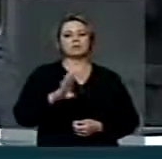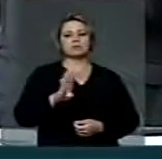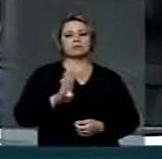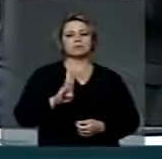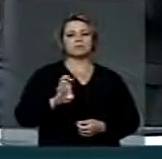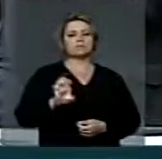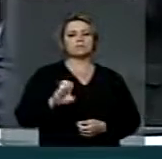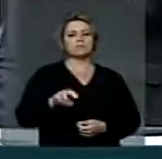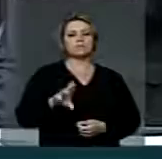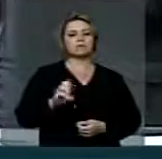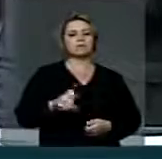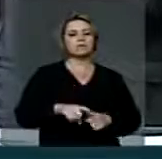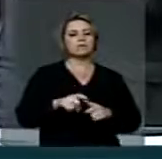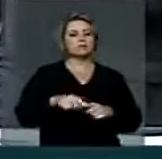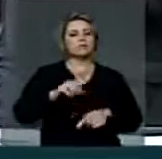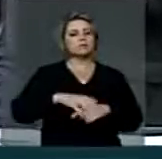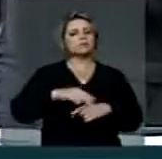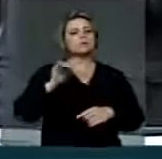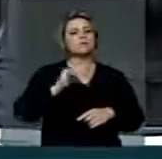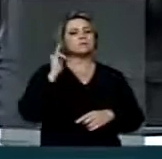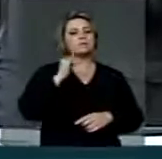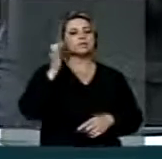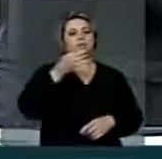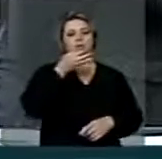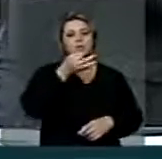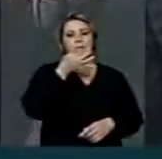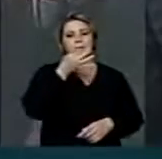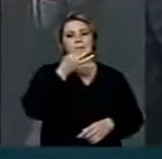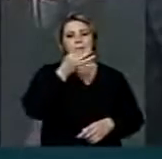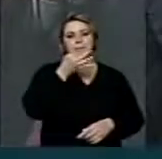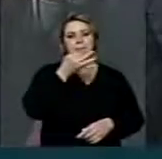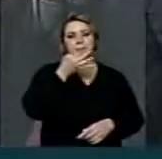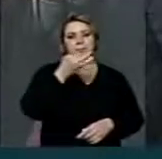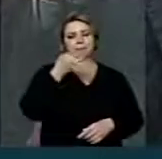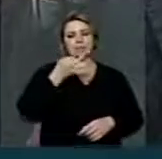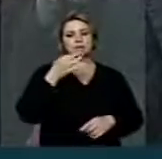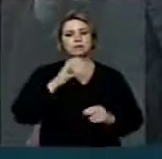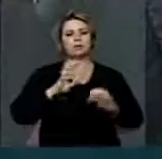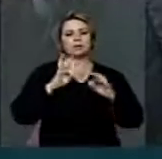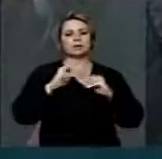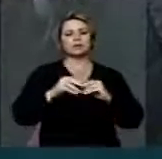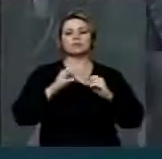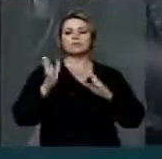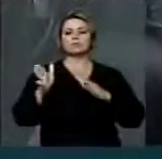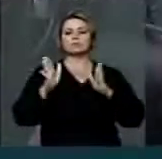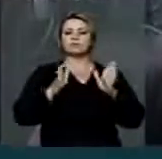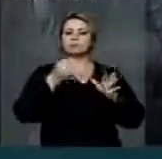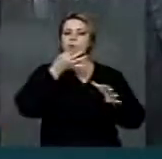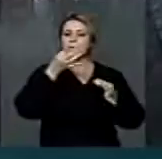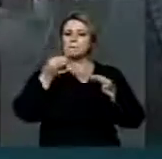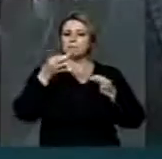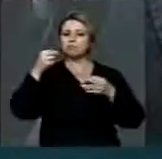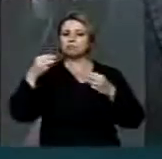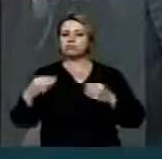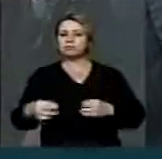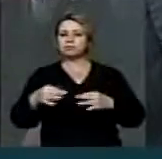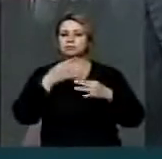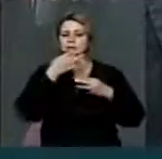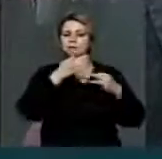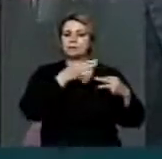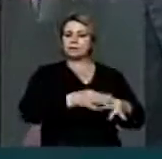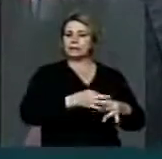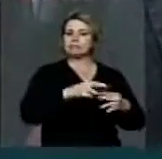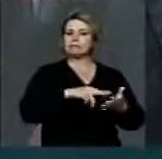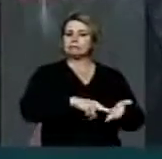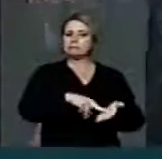é importante destacar que os argumentos colocados de ambos os lados são argumentos consistentes. Ninguém pode negar